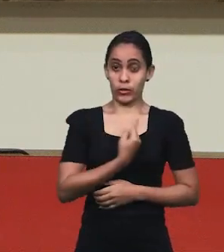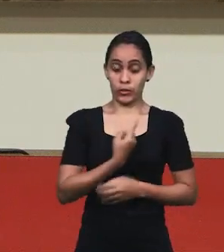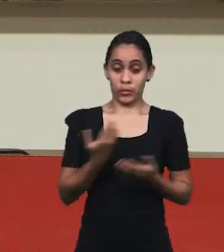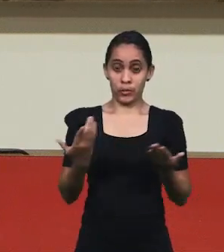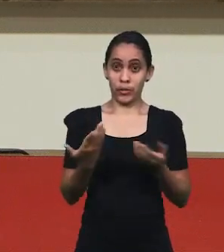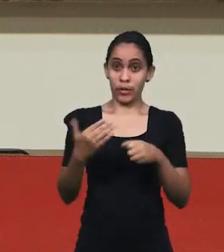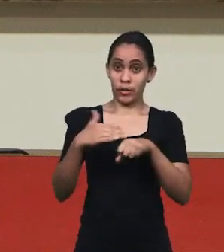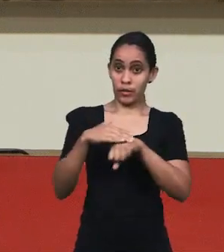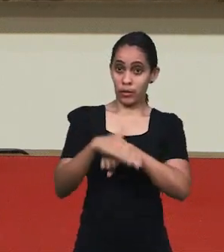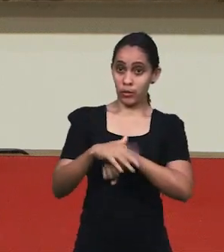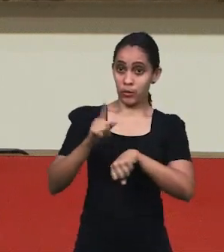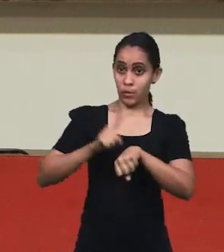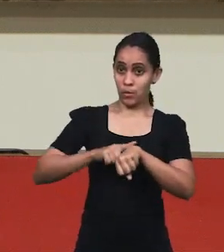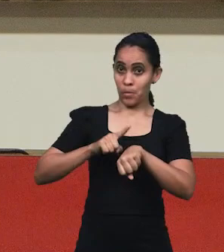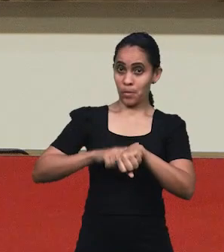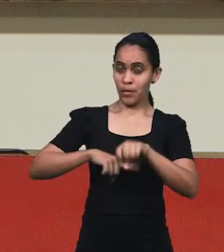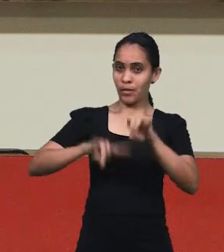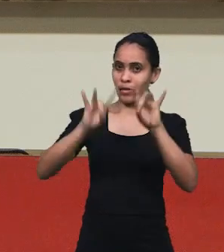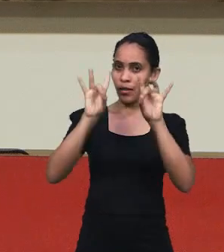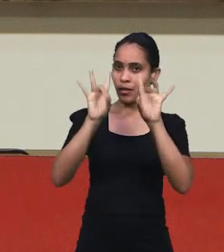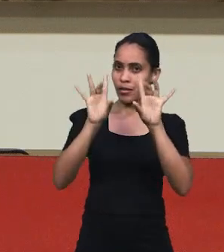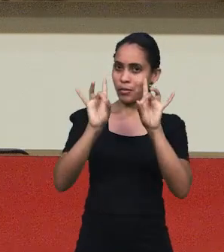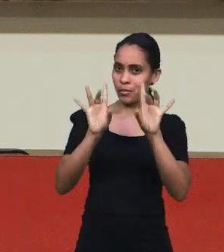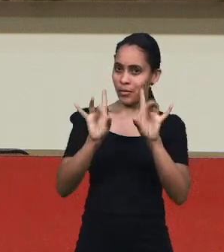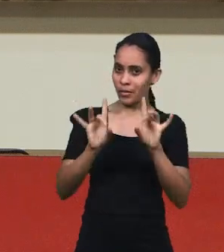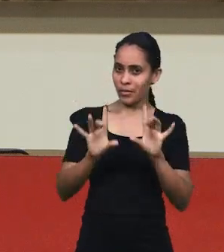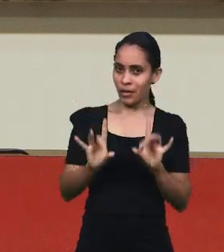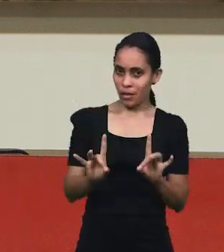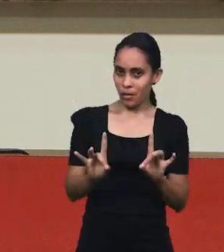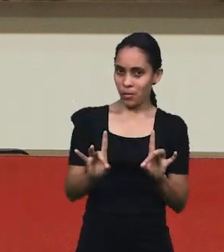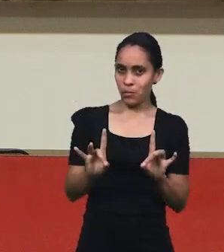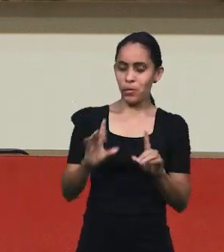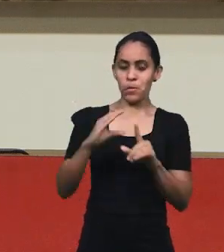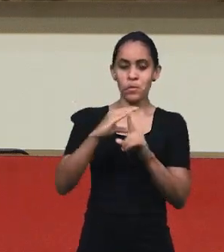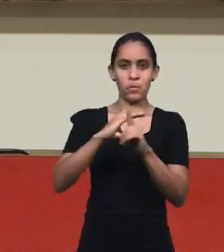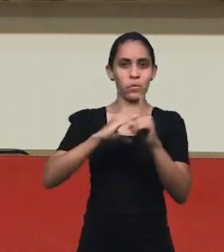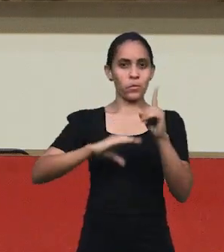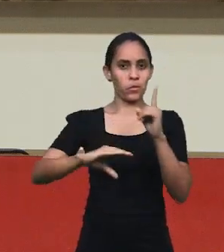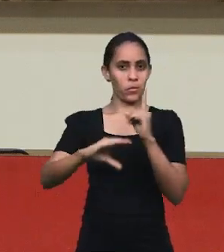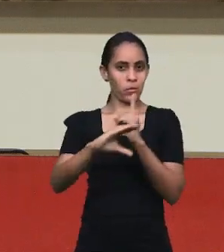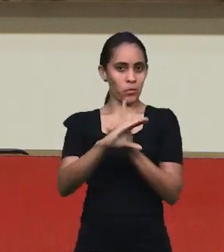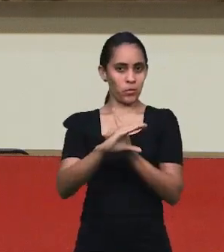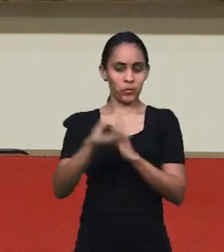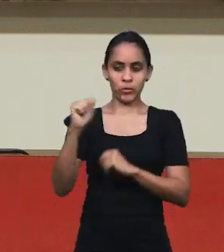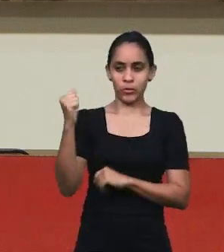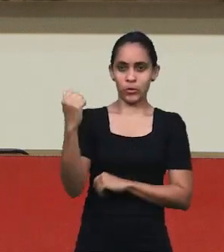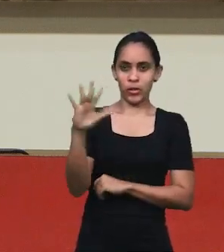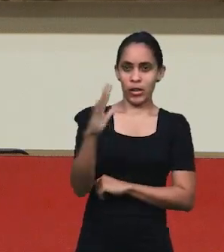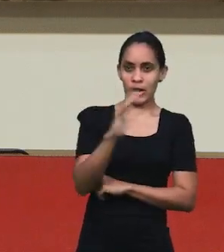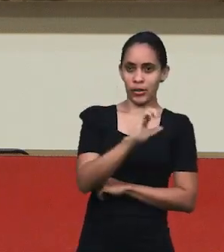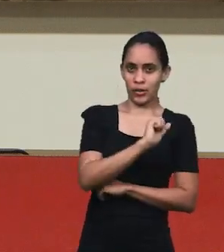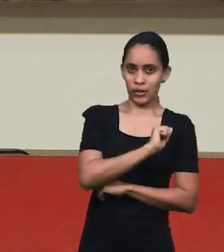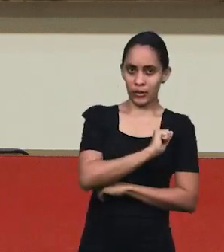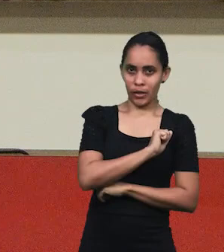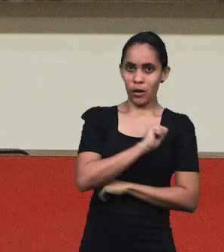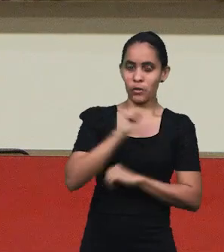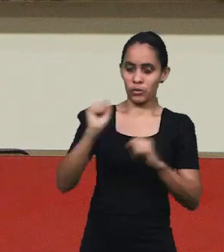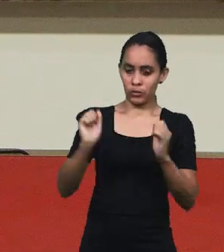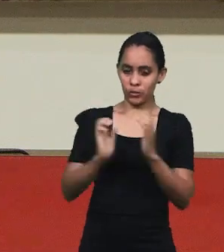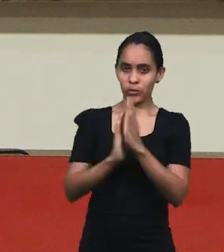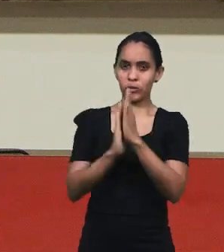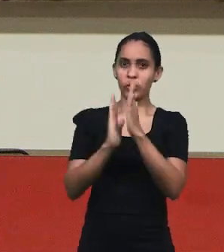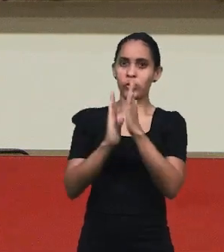Estamos aqui nesta noite para um momento especial, para um culto de adoração,